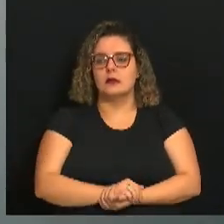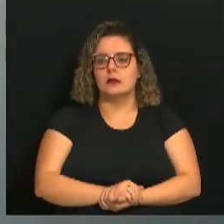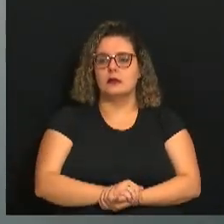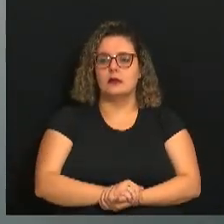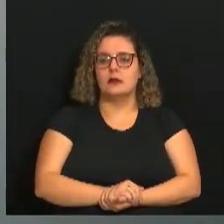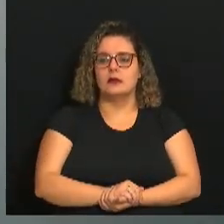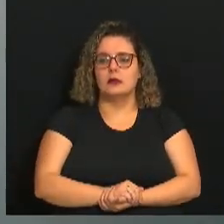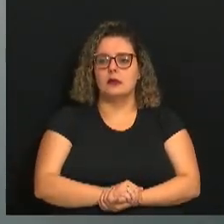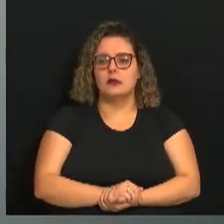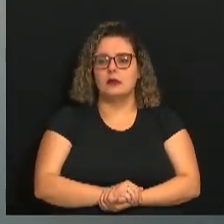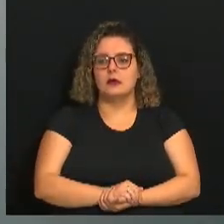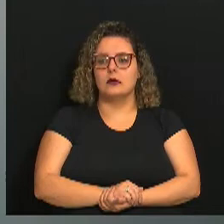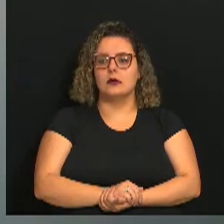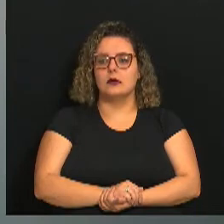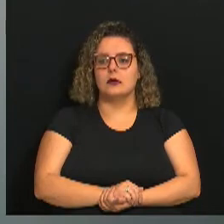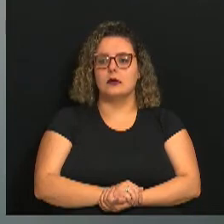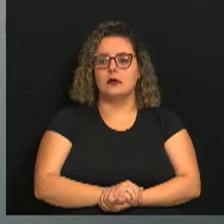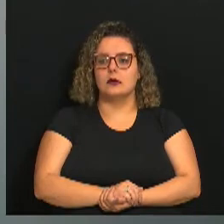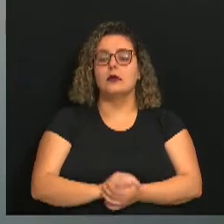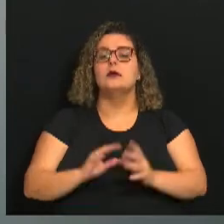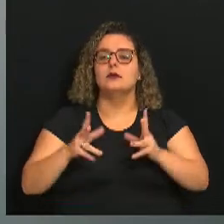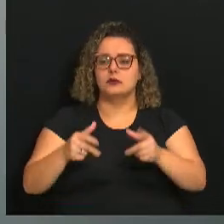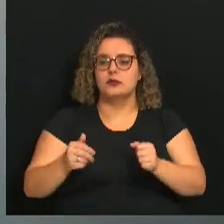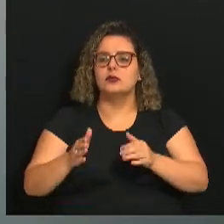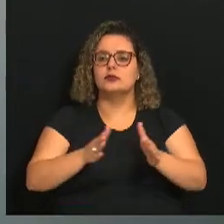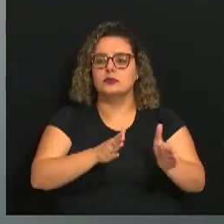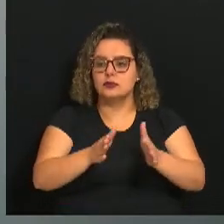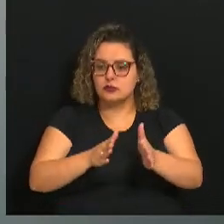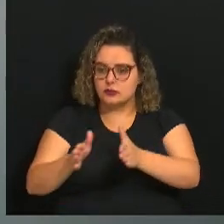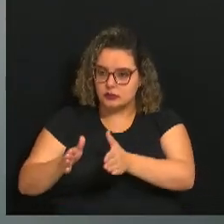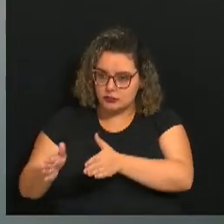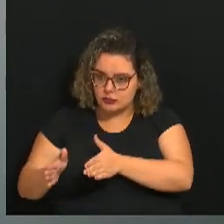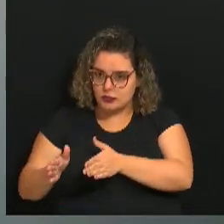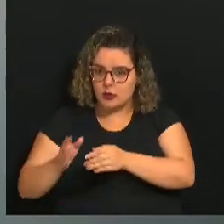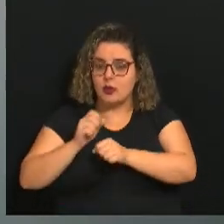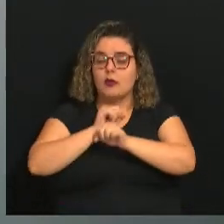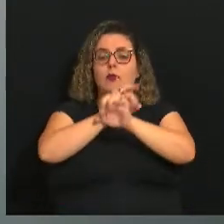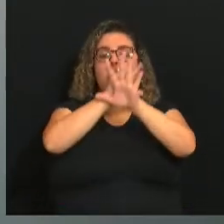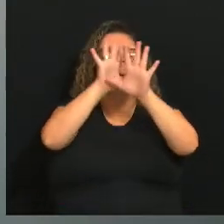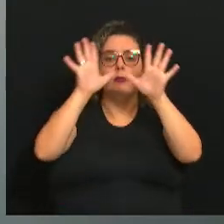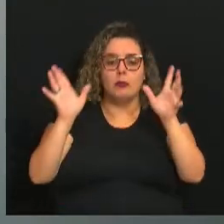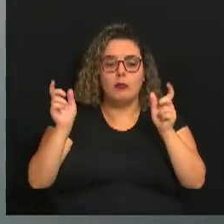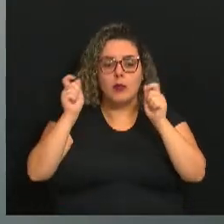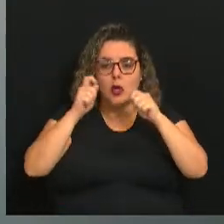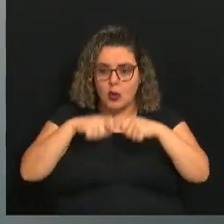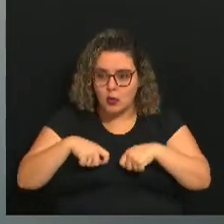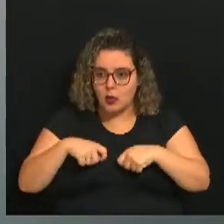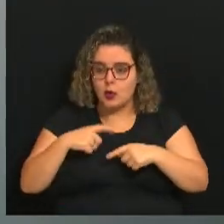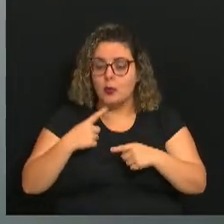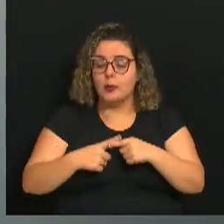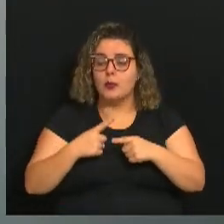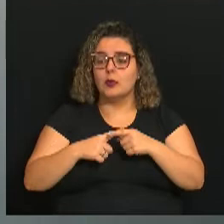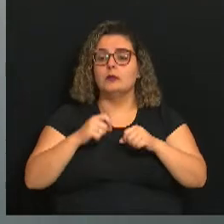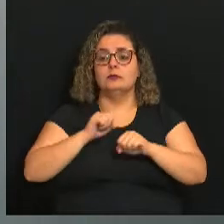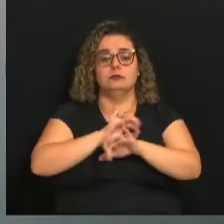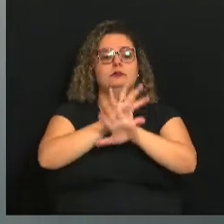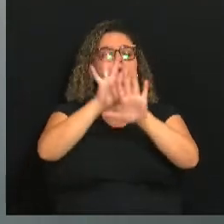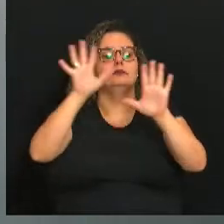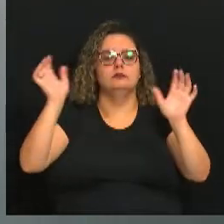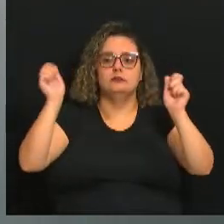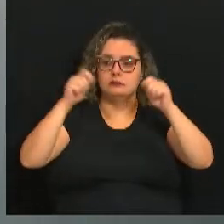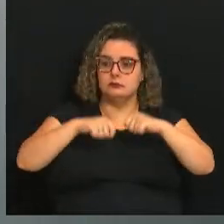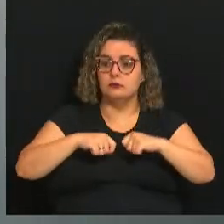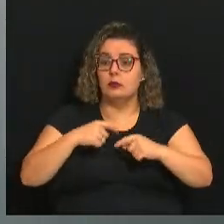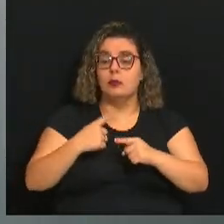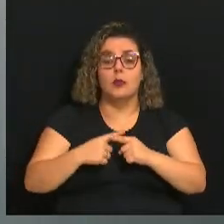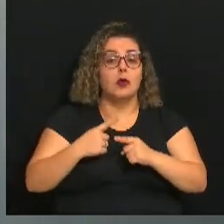disso, aliás, em todos os momentos, a gente tratou disso da maneira mais transparente possível. Por que a gente tratou disso da maneira mais transparente possível? Porque é um